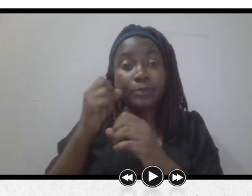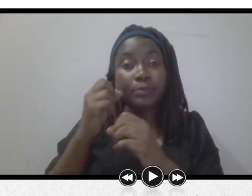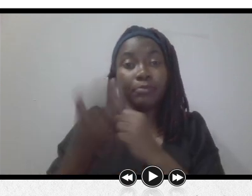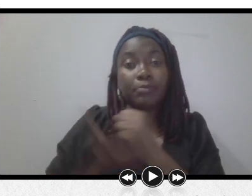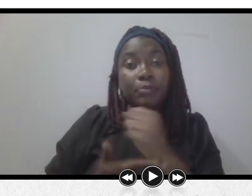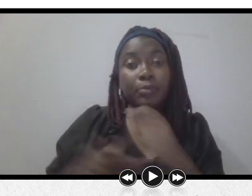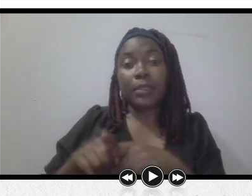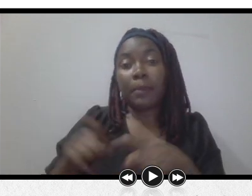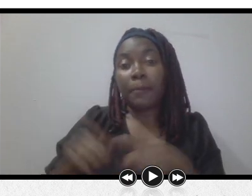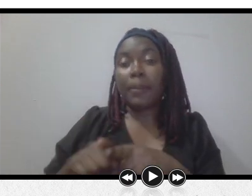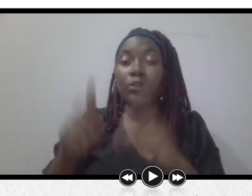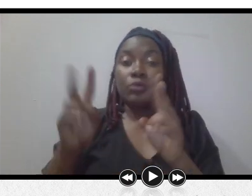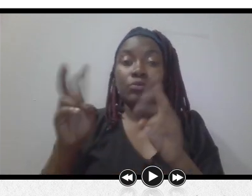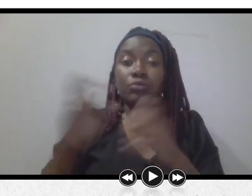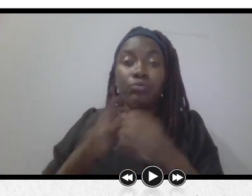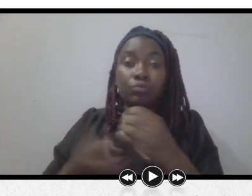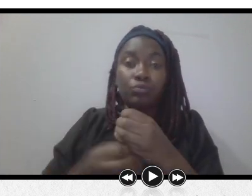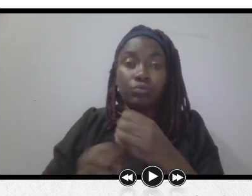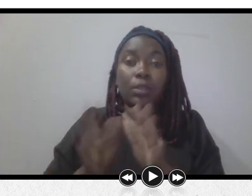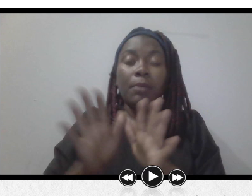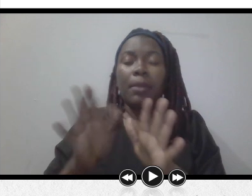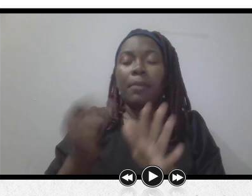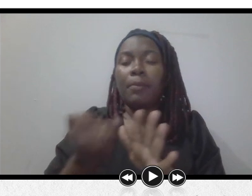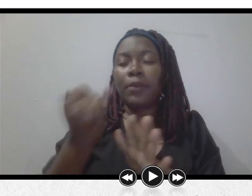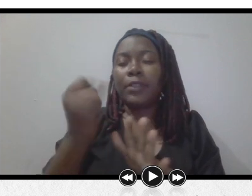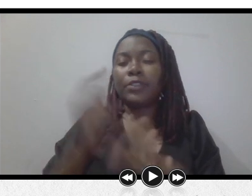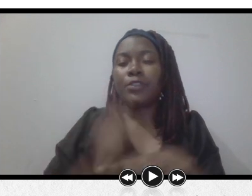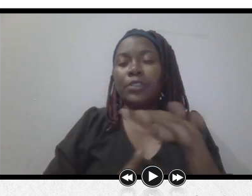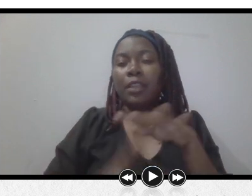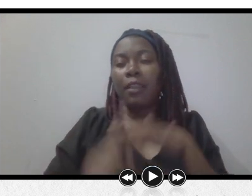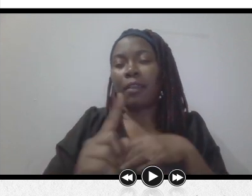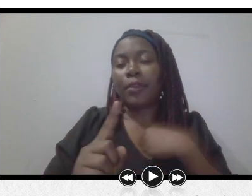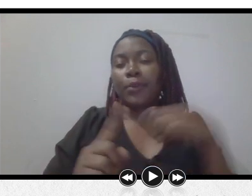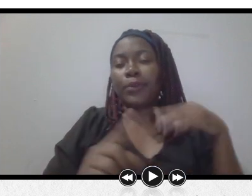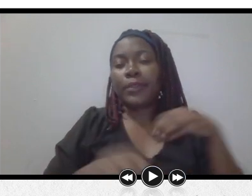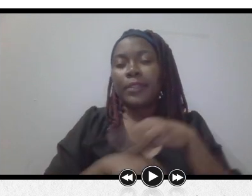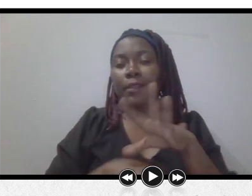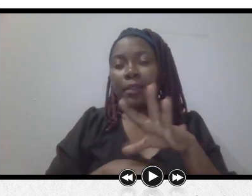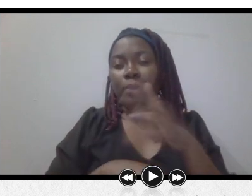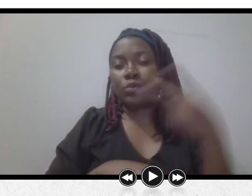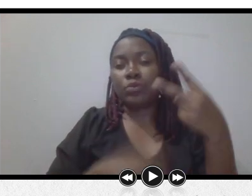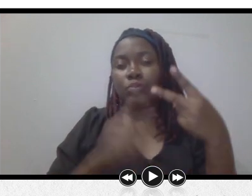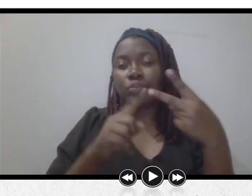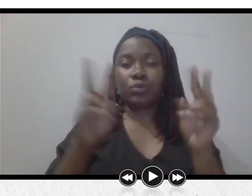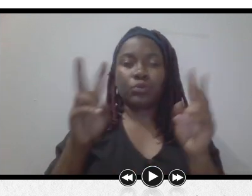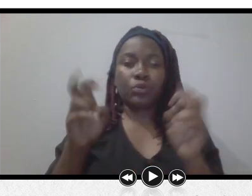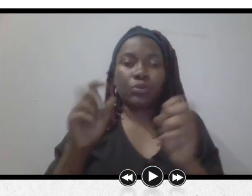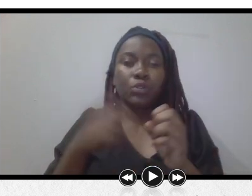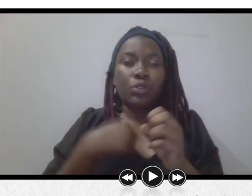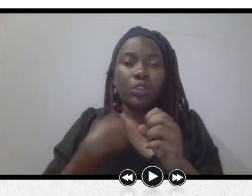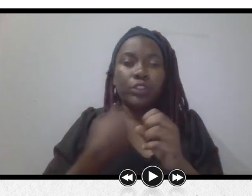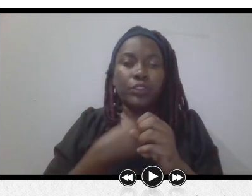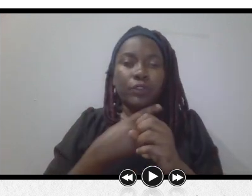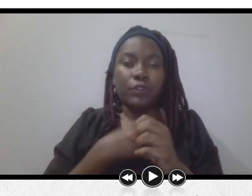sobre o saneamento básico. Mas aqui é muito importante destacar, e eu trago aqui no segundo tópico, né, que nós tivemos